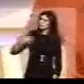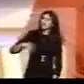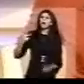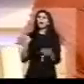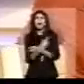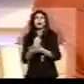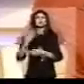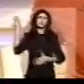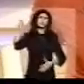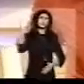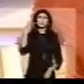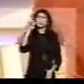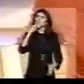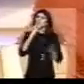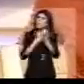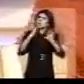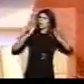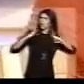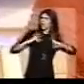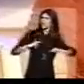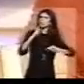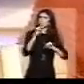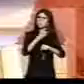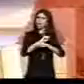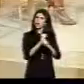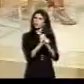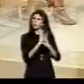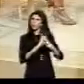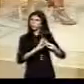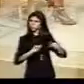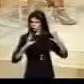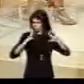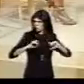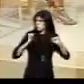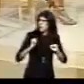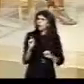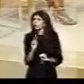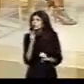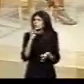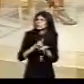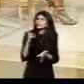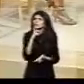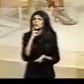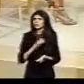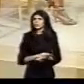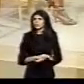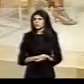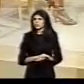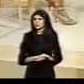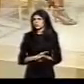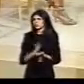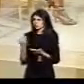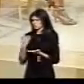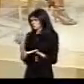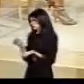digam se sim ou não, que o pulmão chega a ficar limpo após bastante tempo, é verdade? Pode ficar, ou não, não é verdade. Não é verdade.